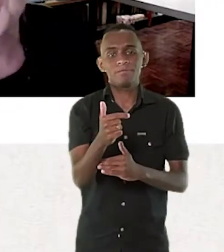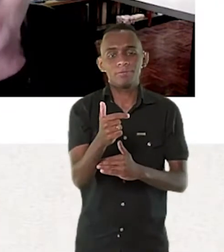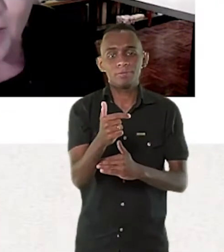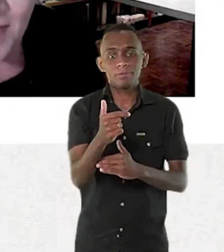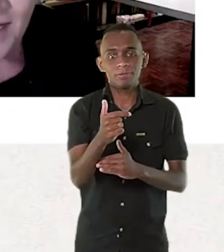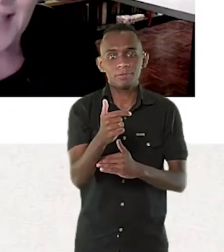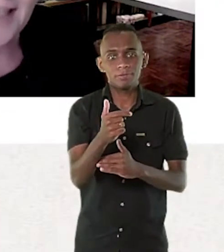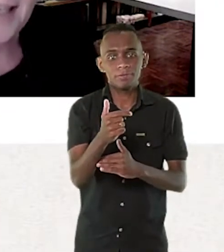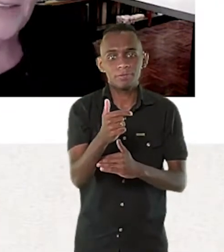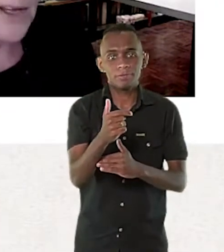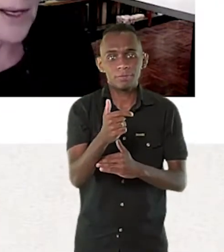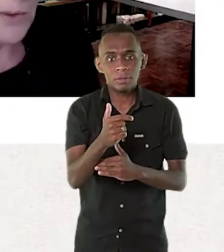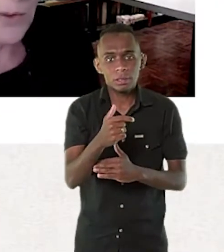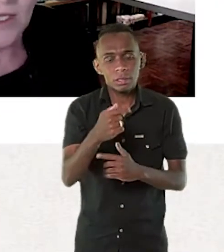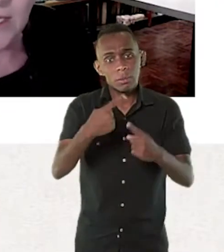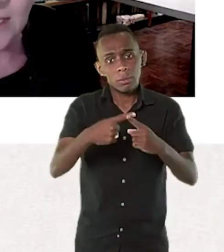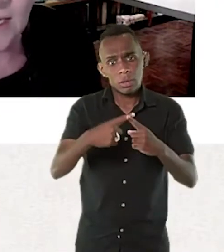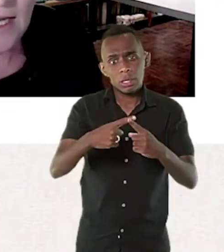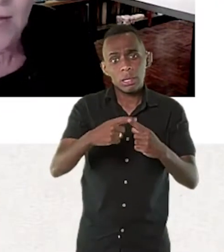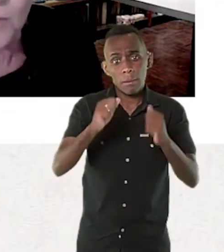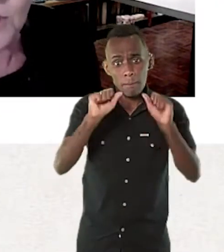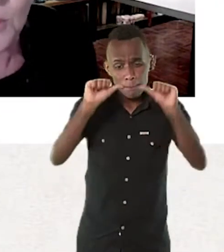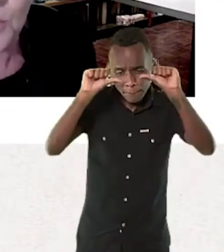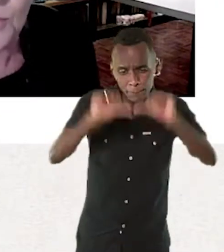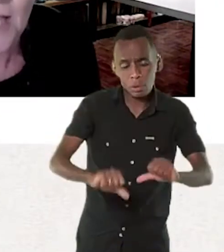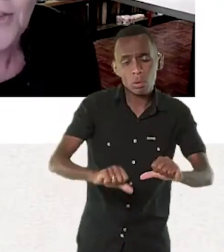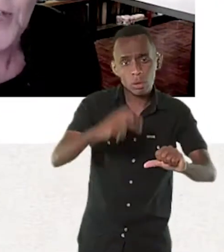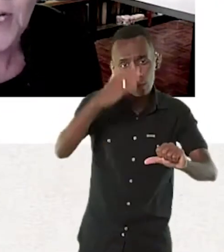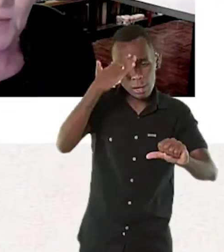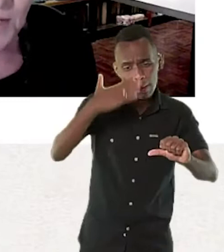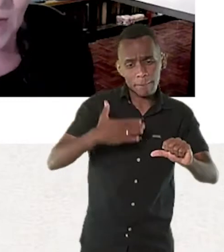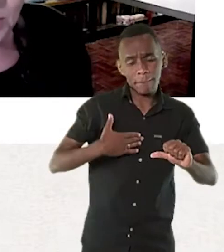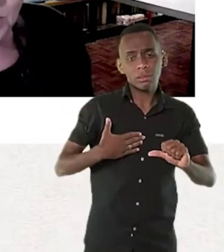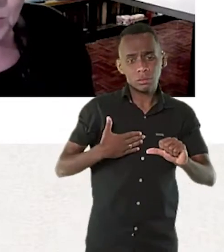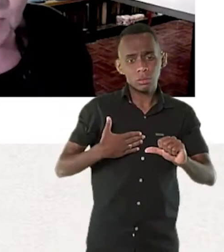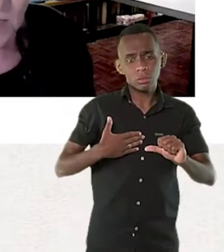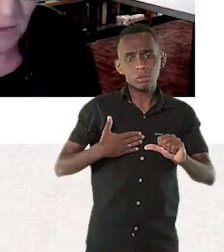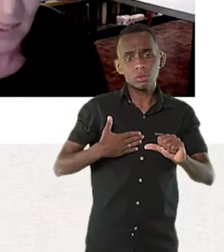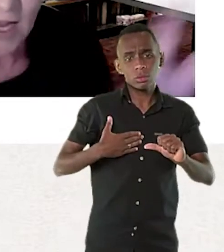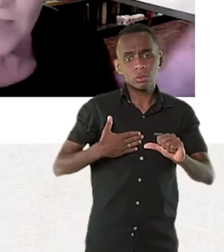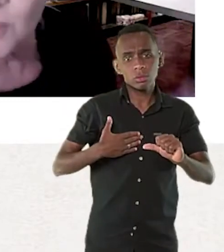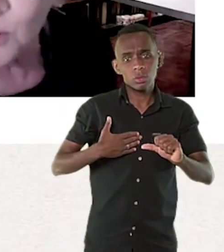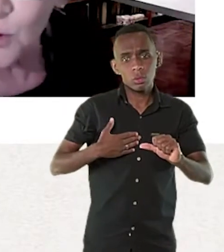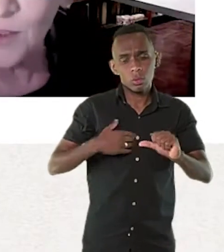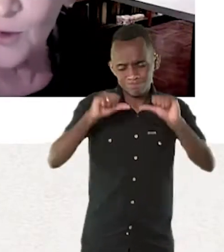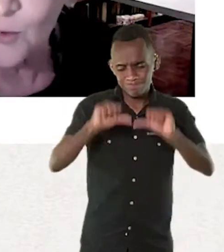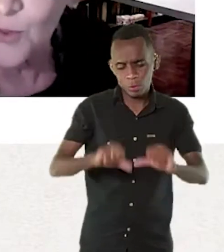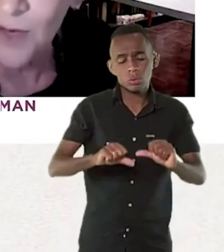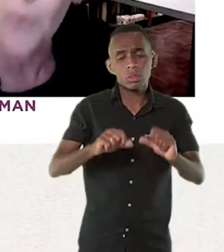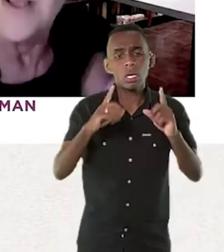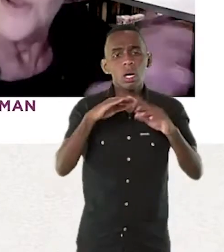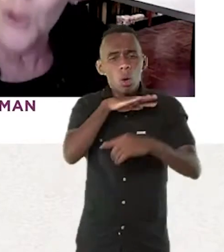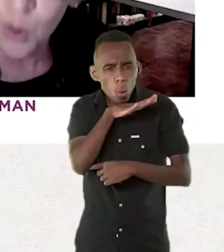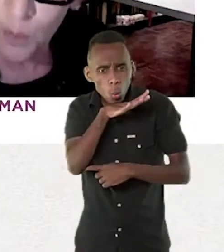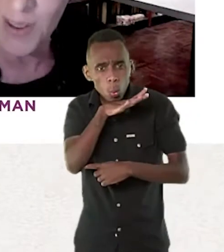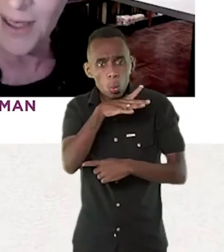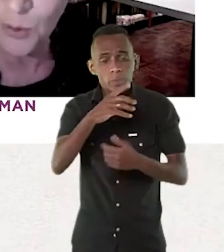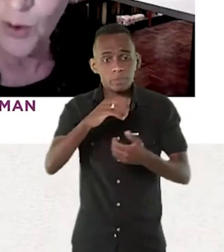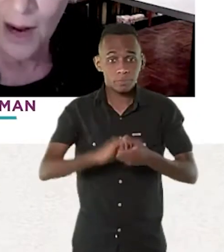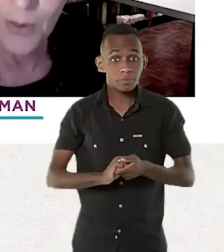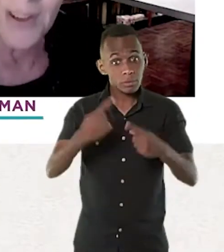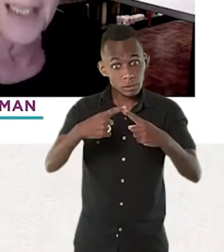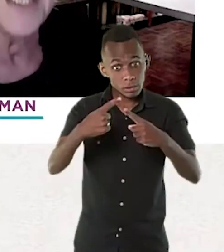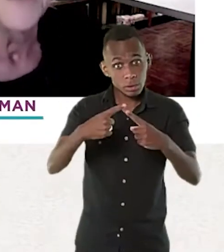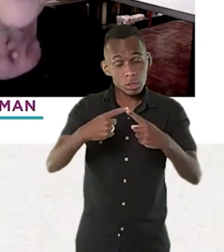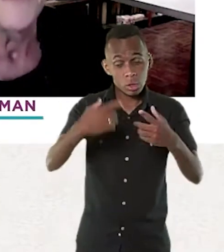da divisória entre o que... Isso não quer dizer liberdade de expressão, aliás, isso é uma discussão